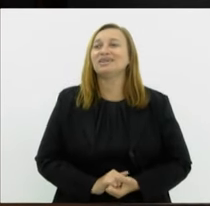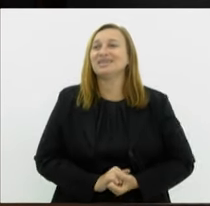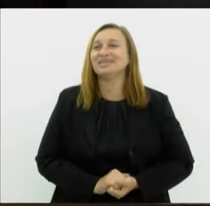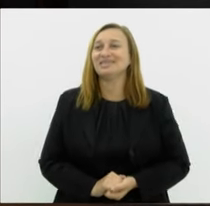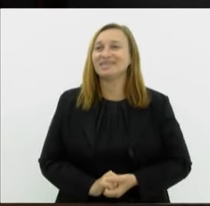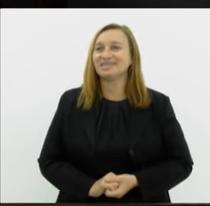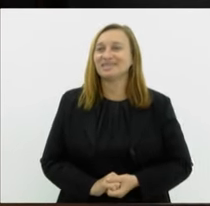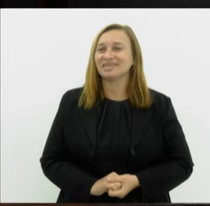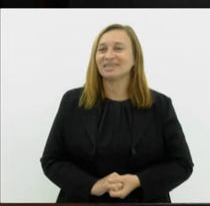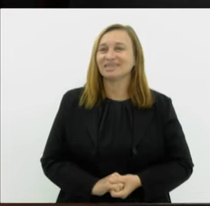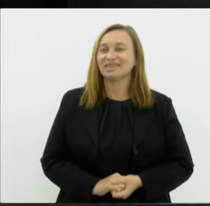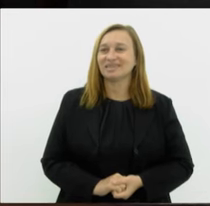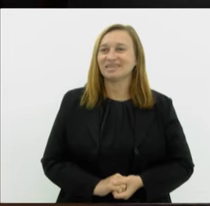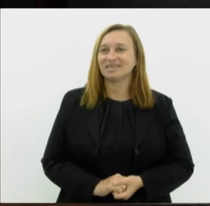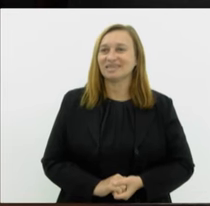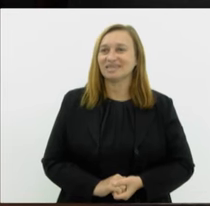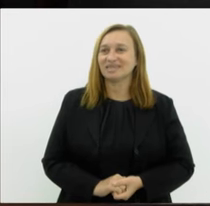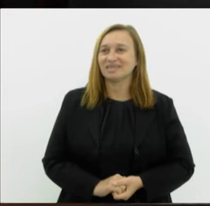Vai.